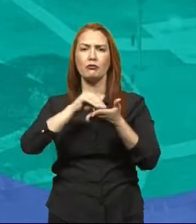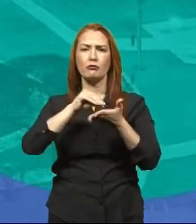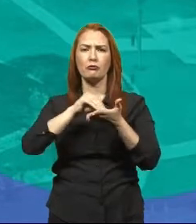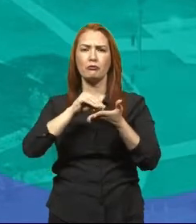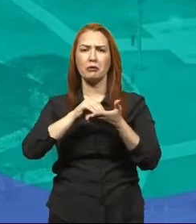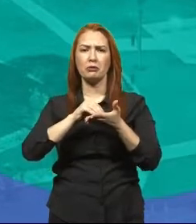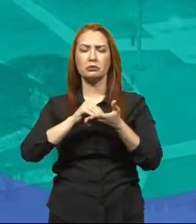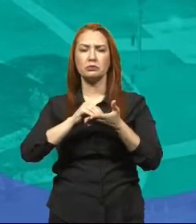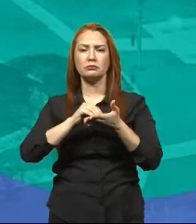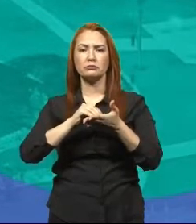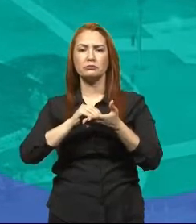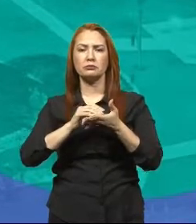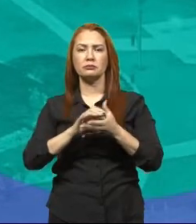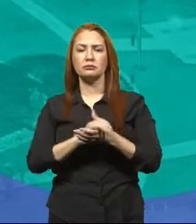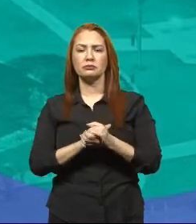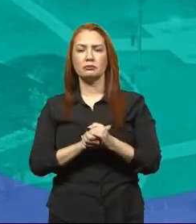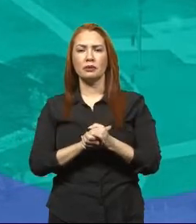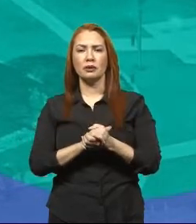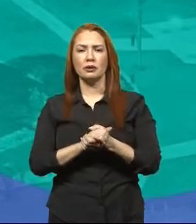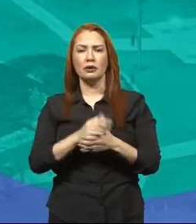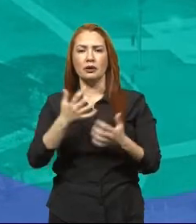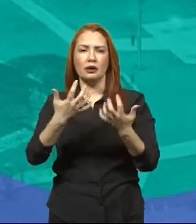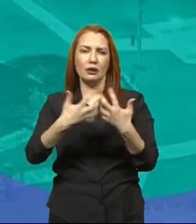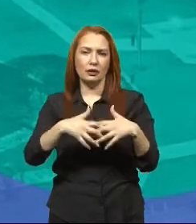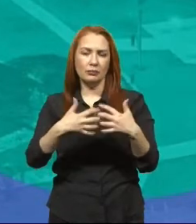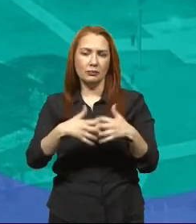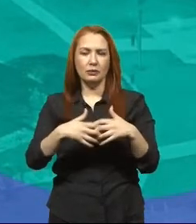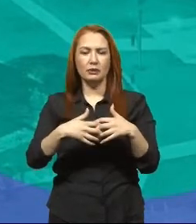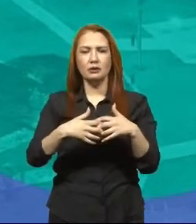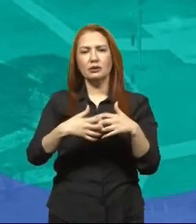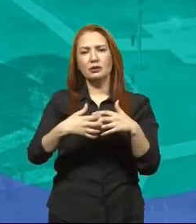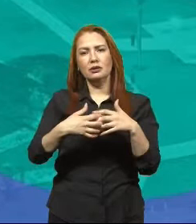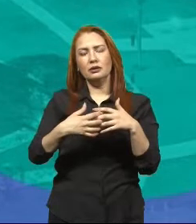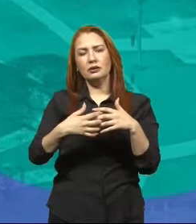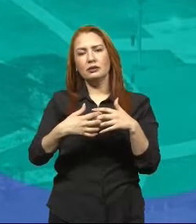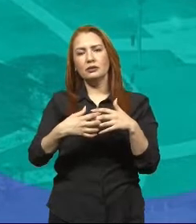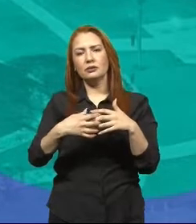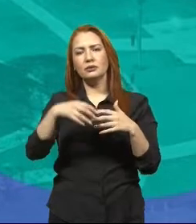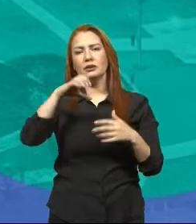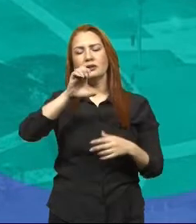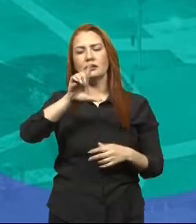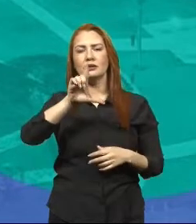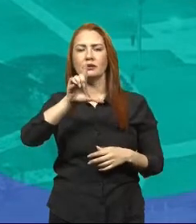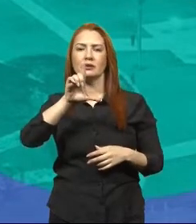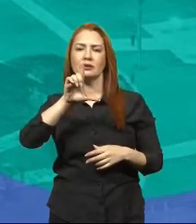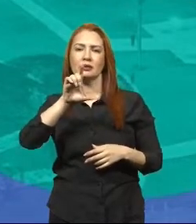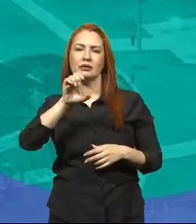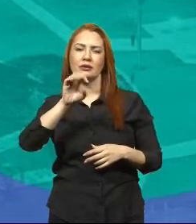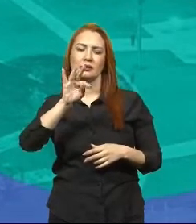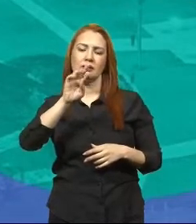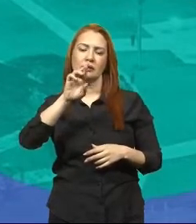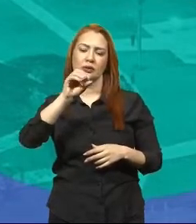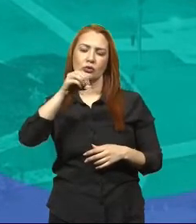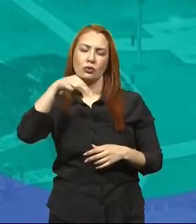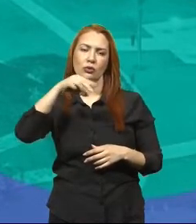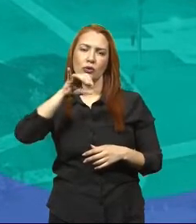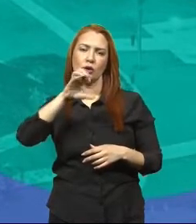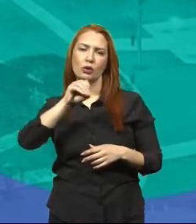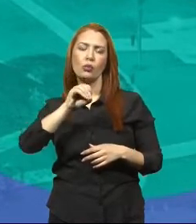eletrônico ou se de fato, vamos dizer assim, não está ocorrendo mais crescimento,